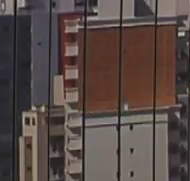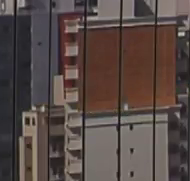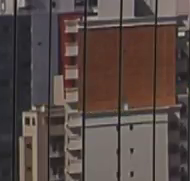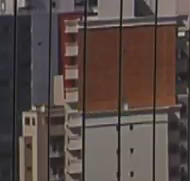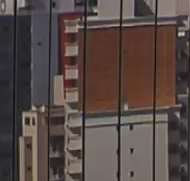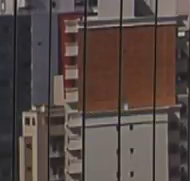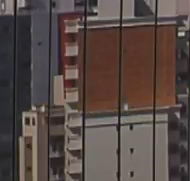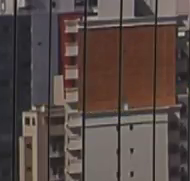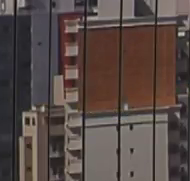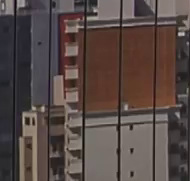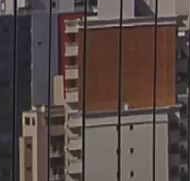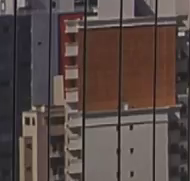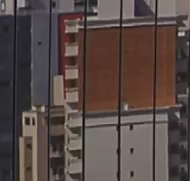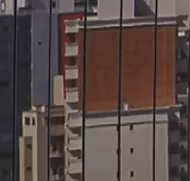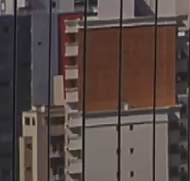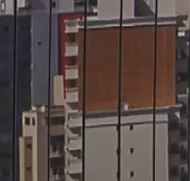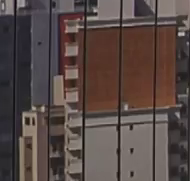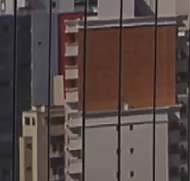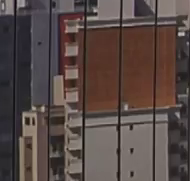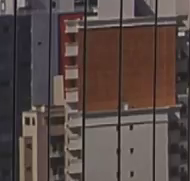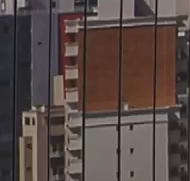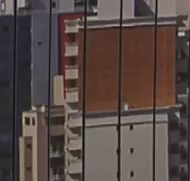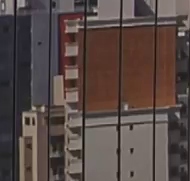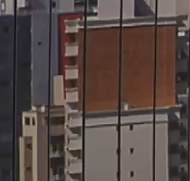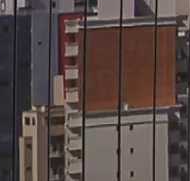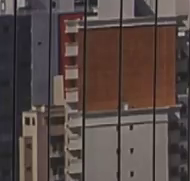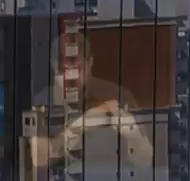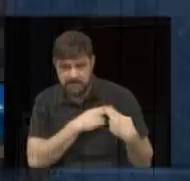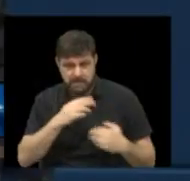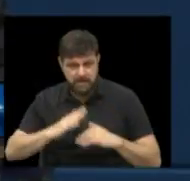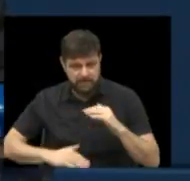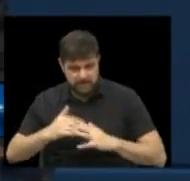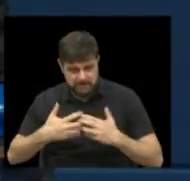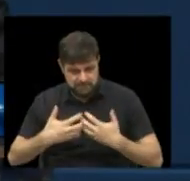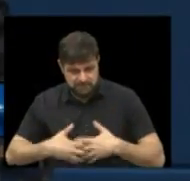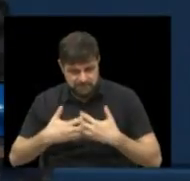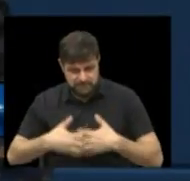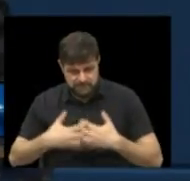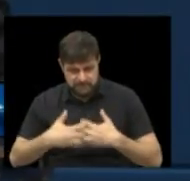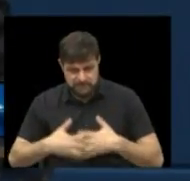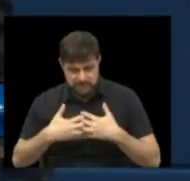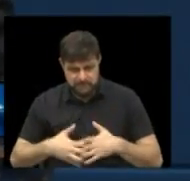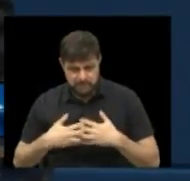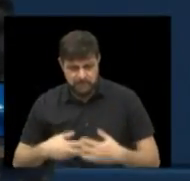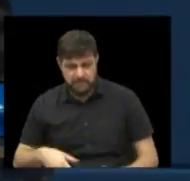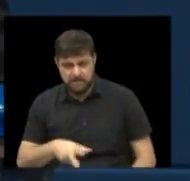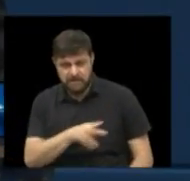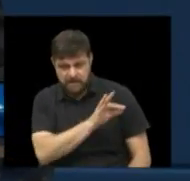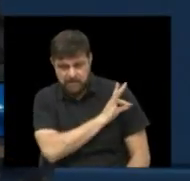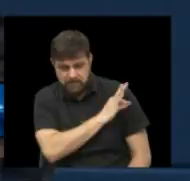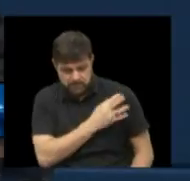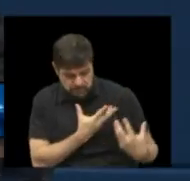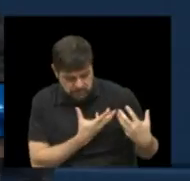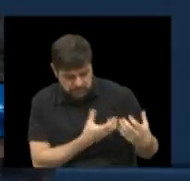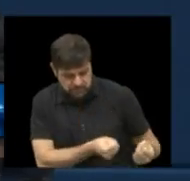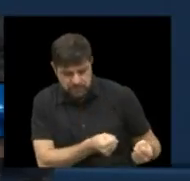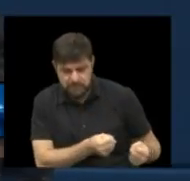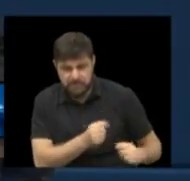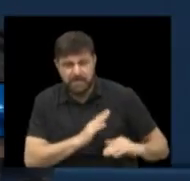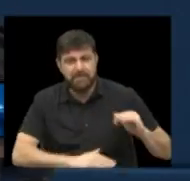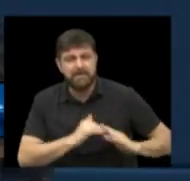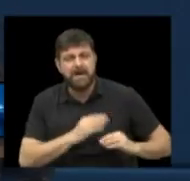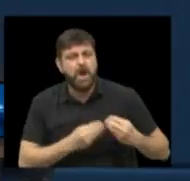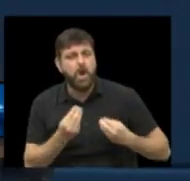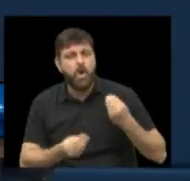na última reunião ordinária de autoria do vereador nelson a seguir perde o ministério da fazenda que atualiza tabela do imposto de renda pelo índice